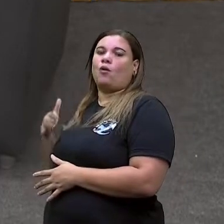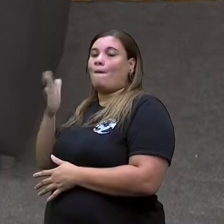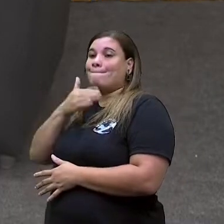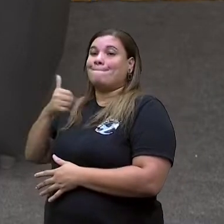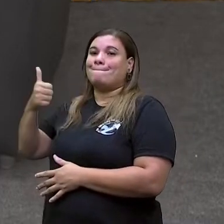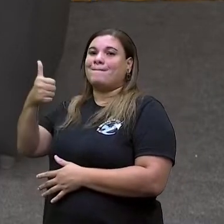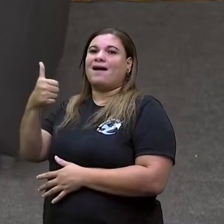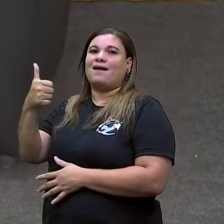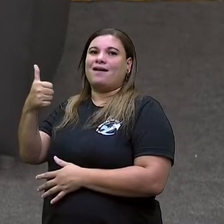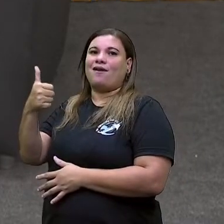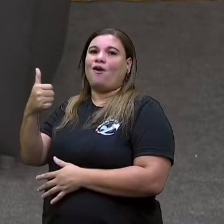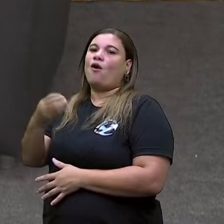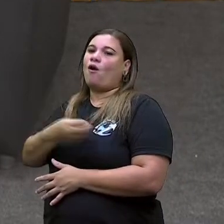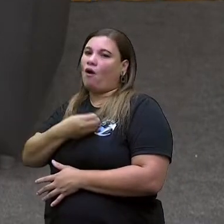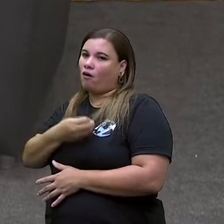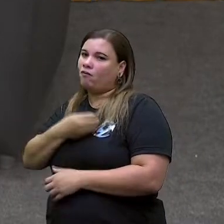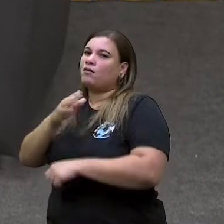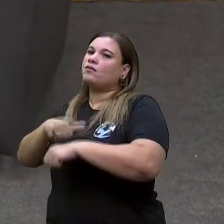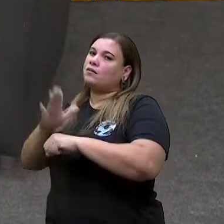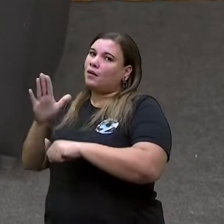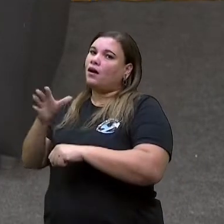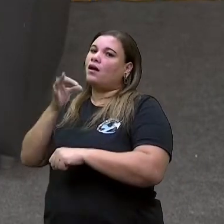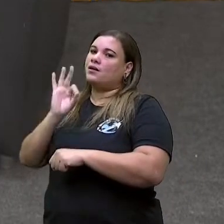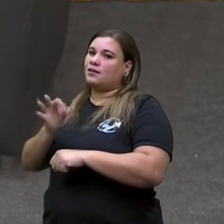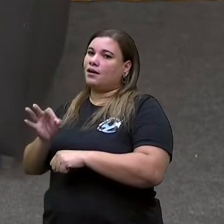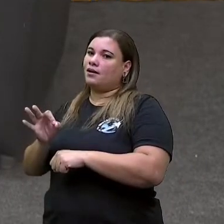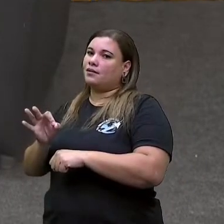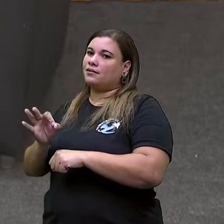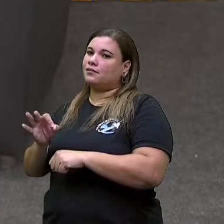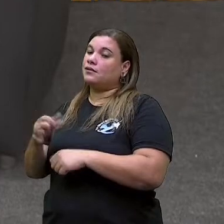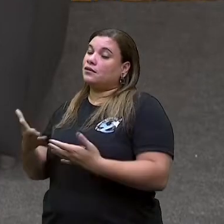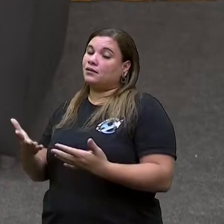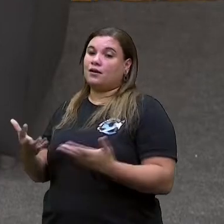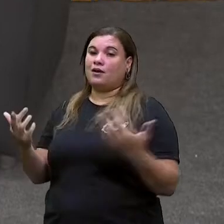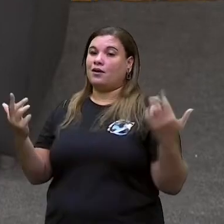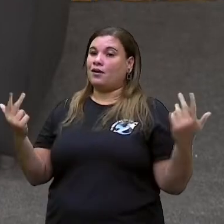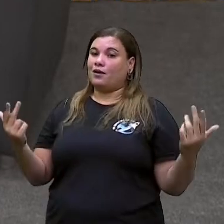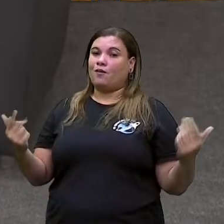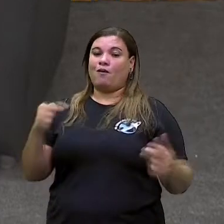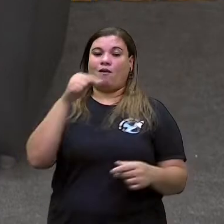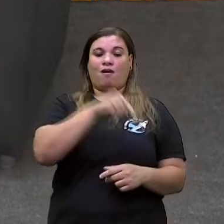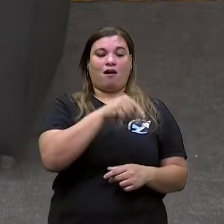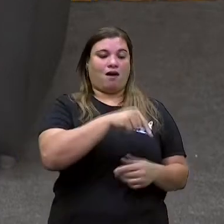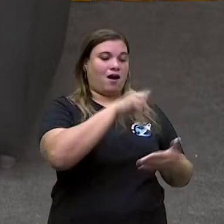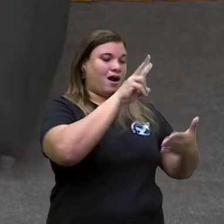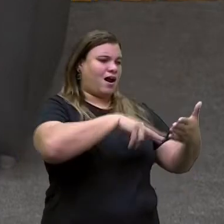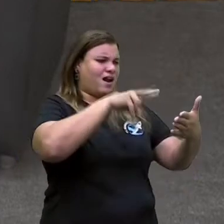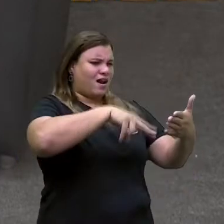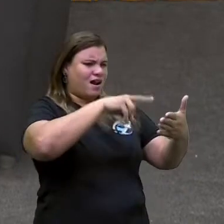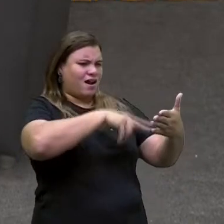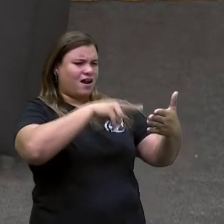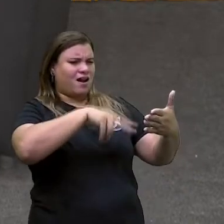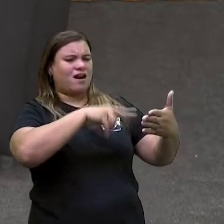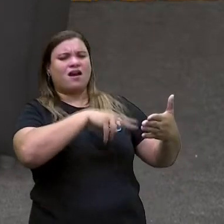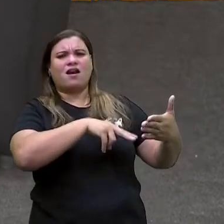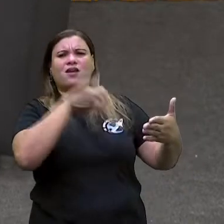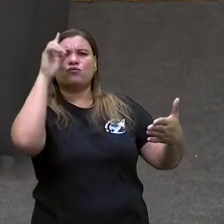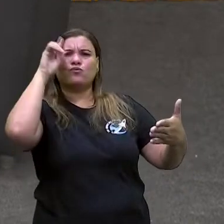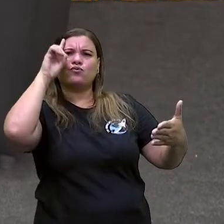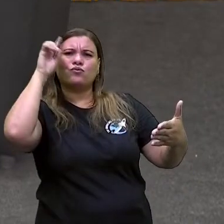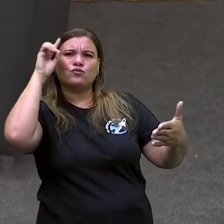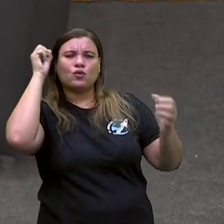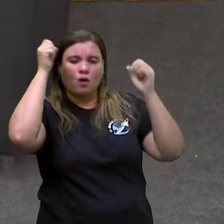isso? Aí vamos entrar na questão que eu falei, a leitura literária. Porque quem lê